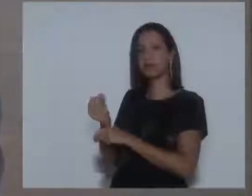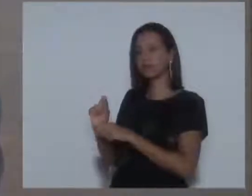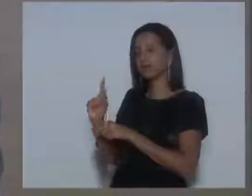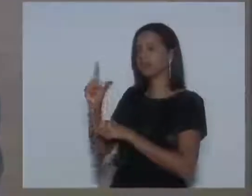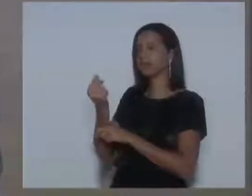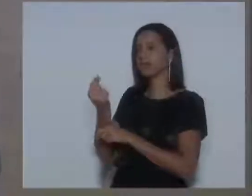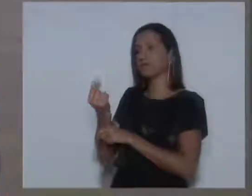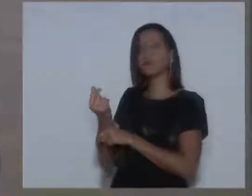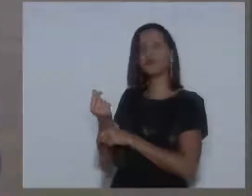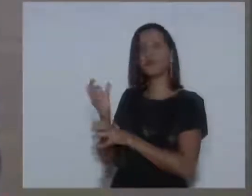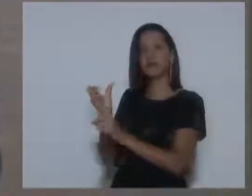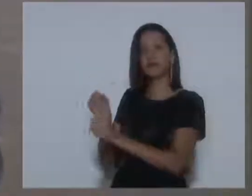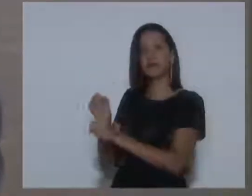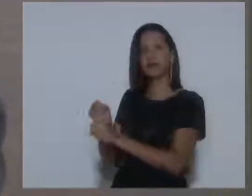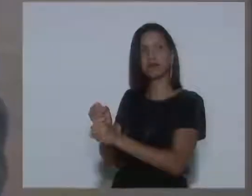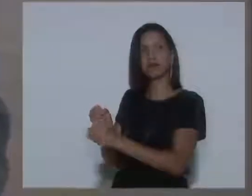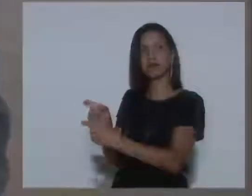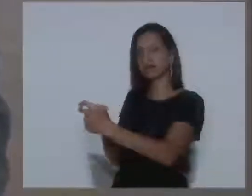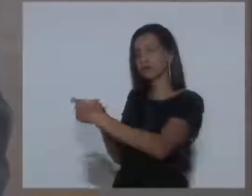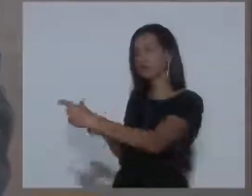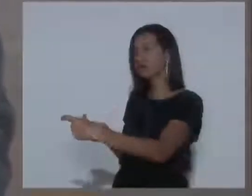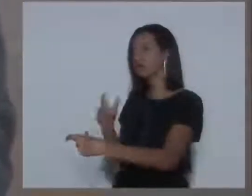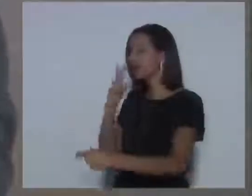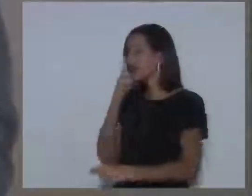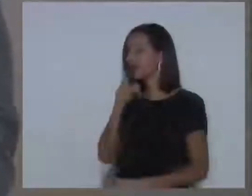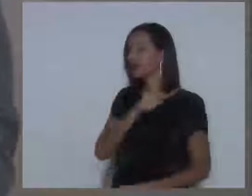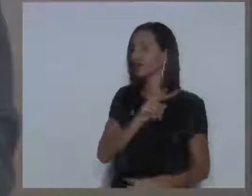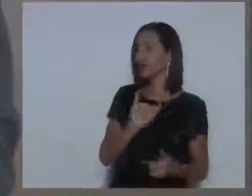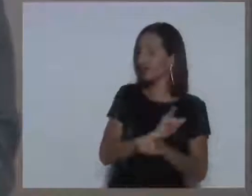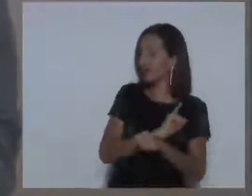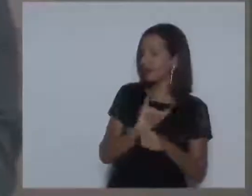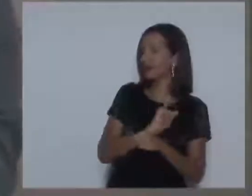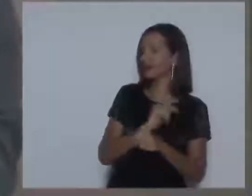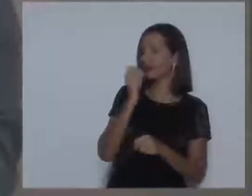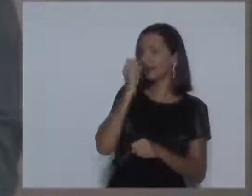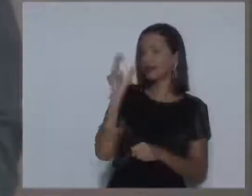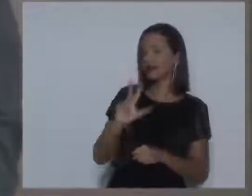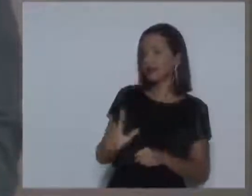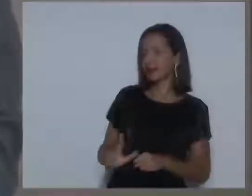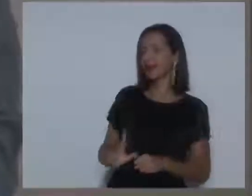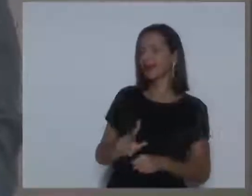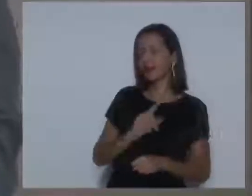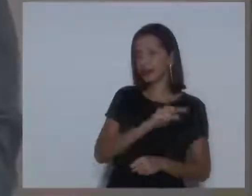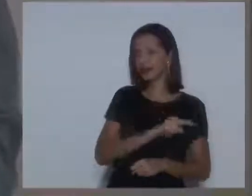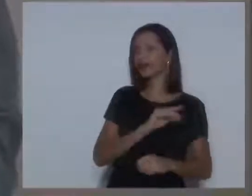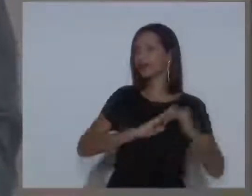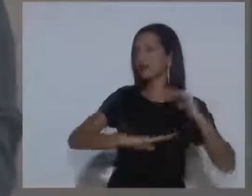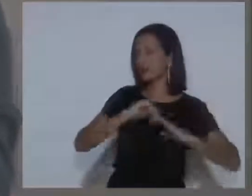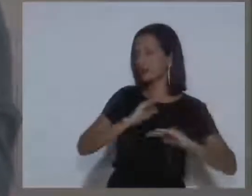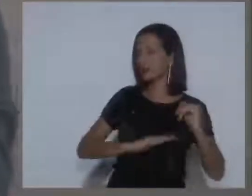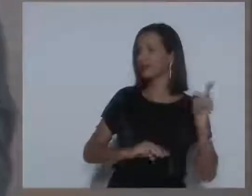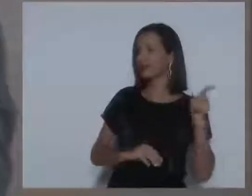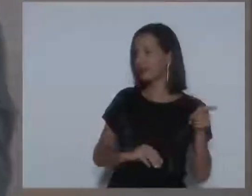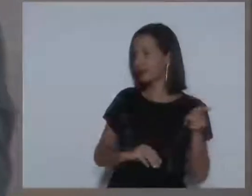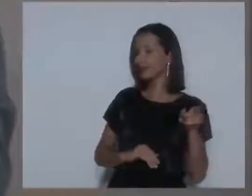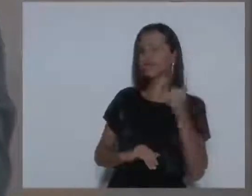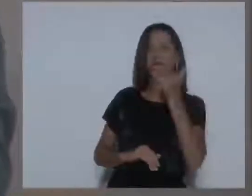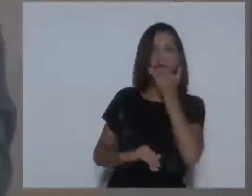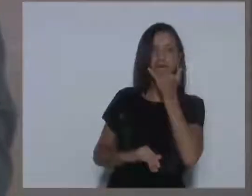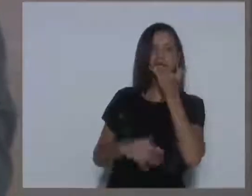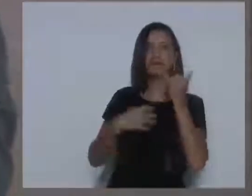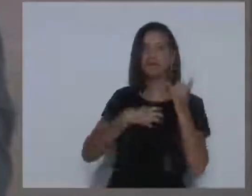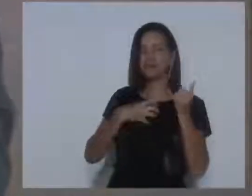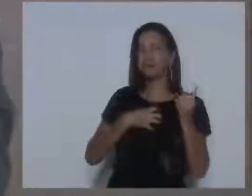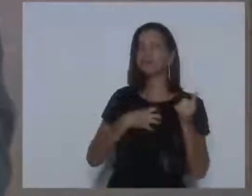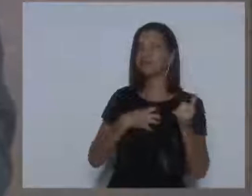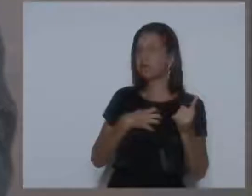valor da conta. Veja a manobrinha esperta. E não é à toa. Faz isso de forma, com o perdão da palavra, na minha